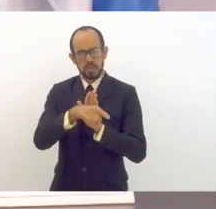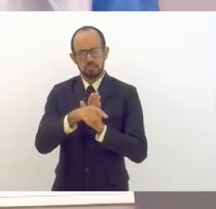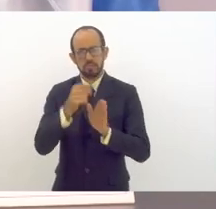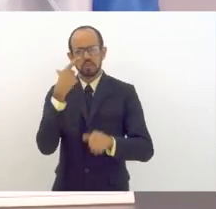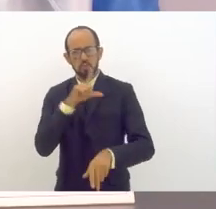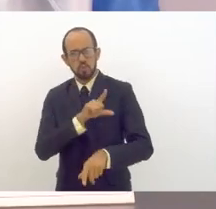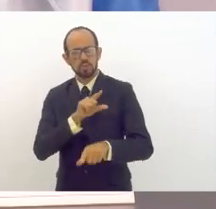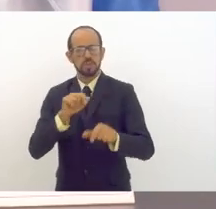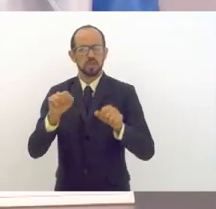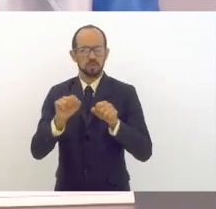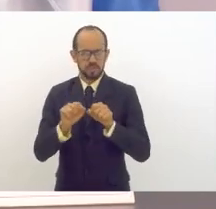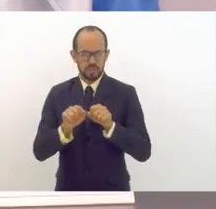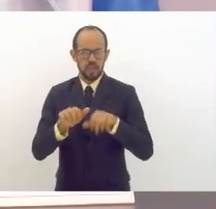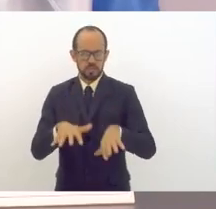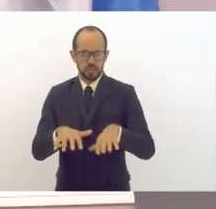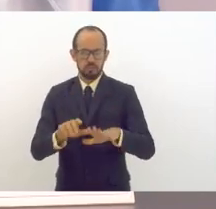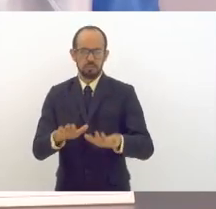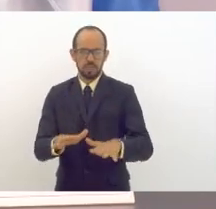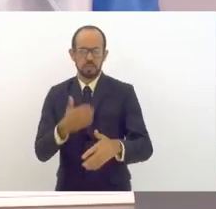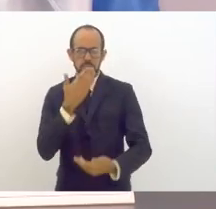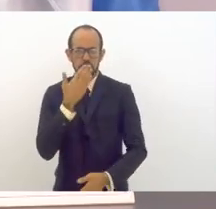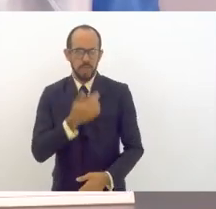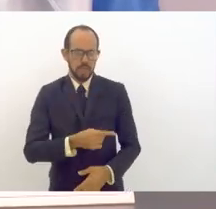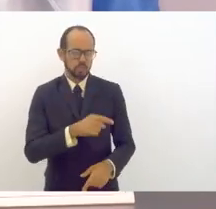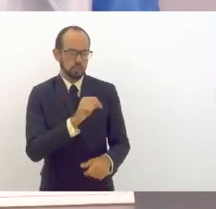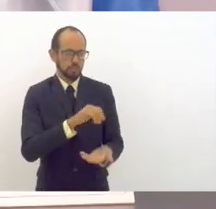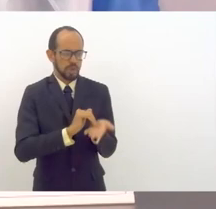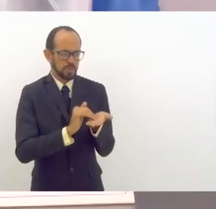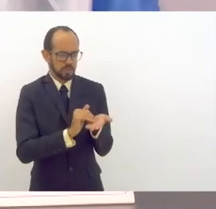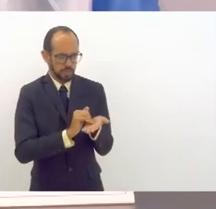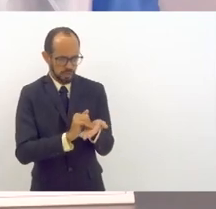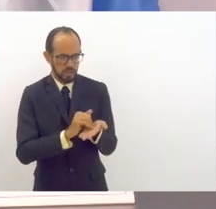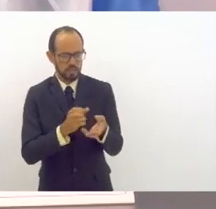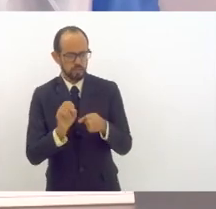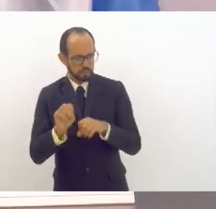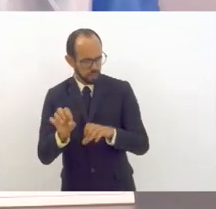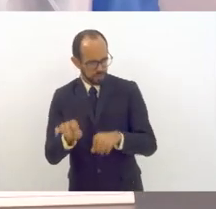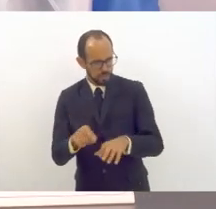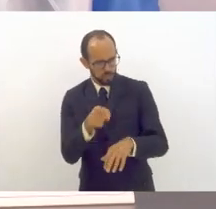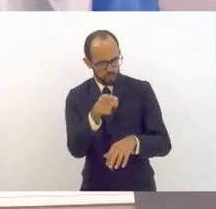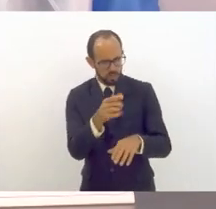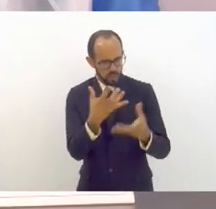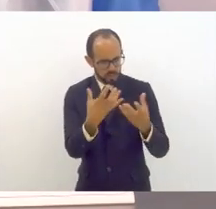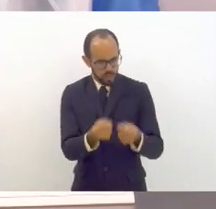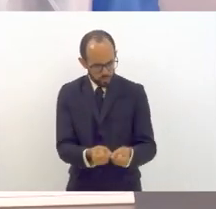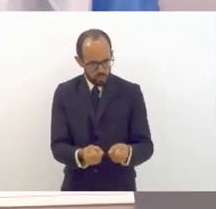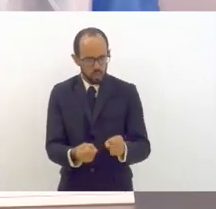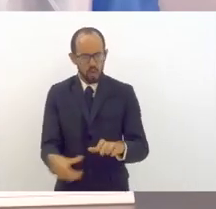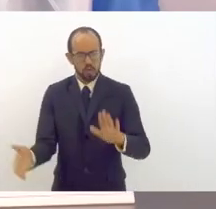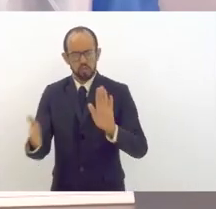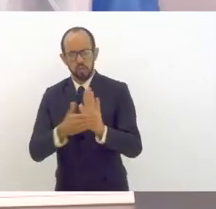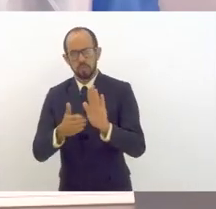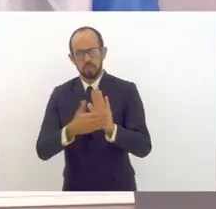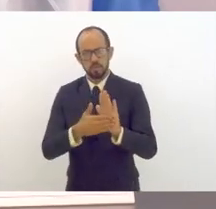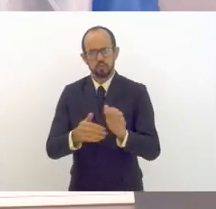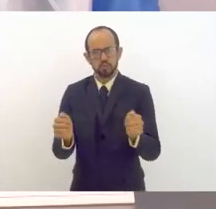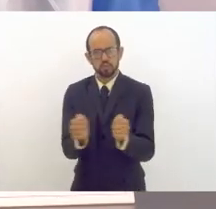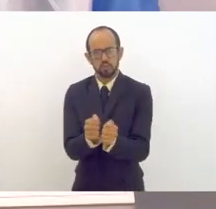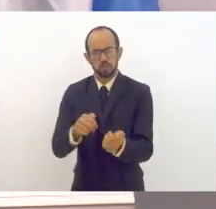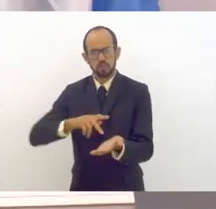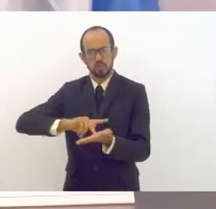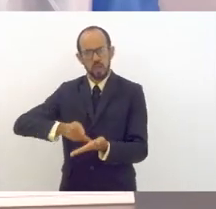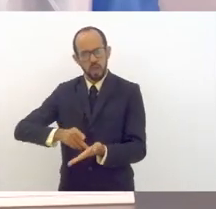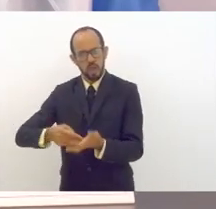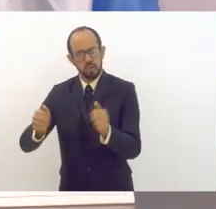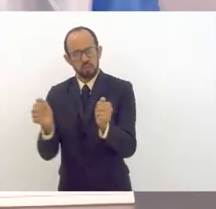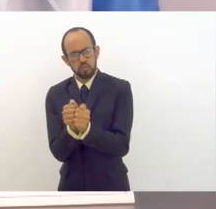aprofundar esse debate. Mas eu quero colocar já para a SEDUC, que já se comprometeu, né, junto ao sindicato, já se comprometeu junto a